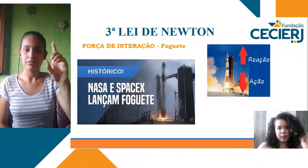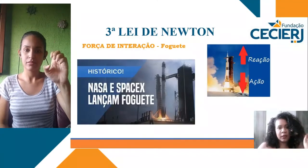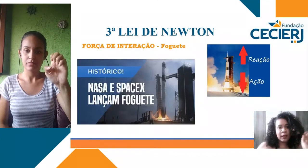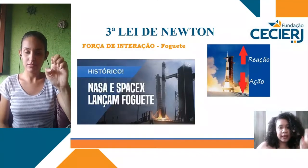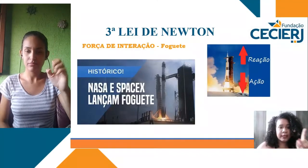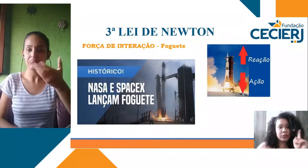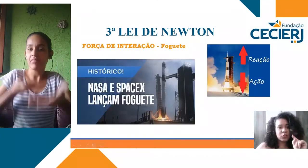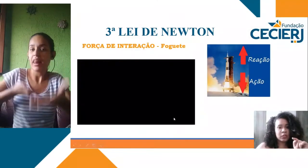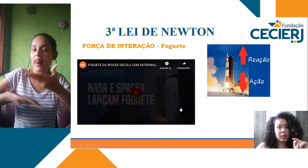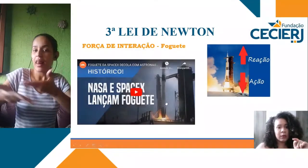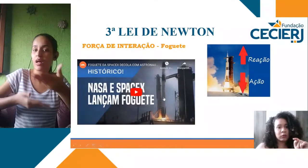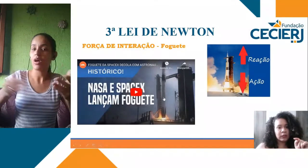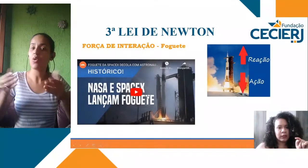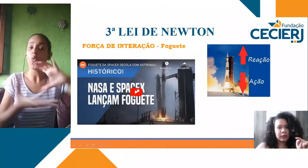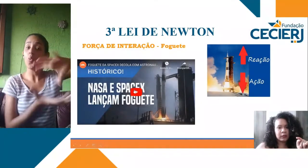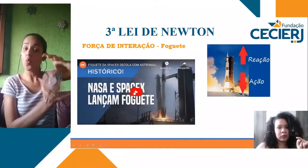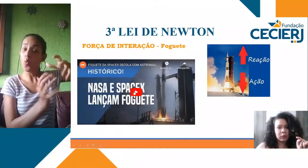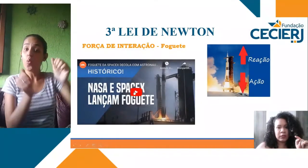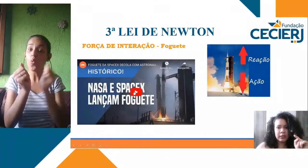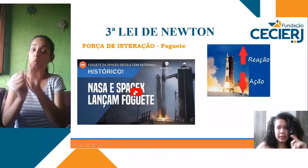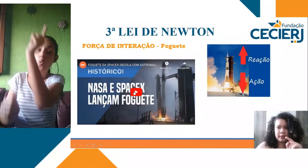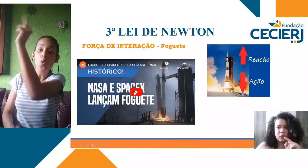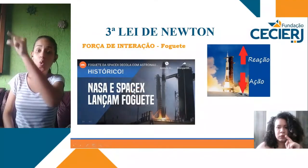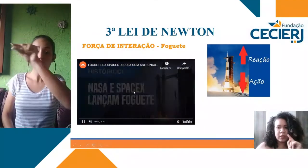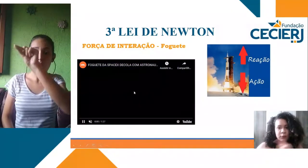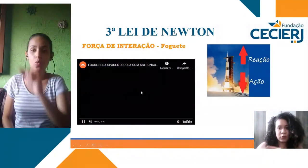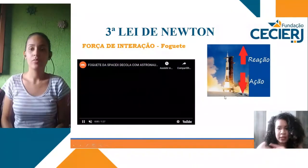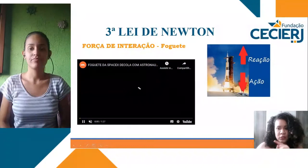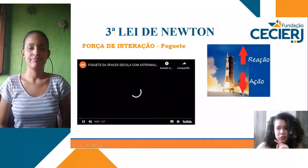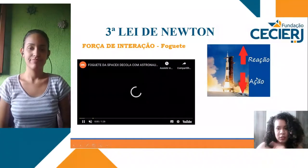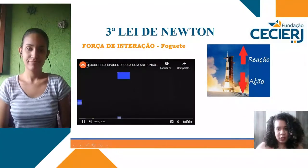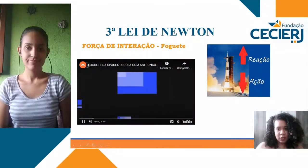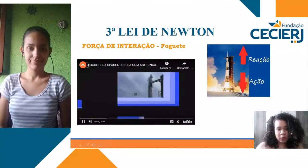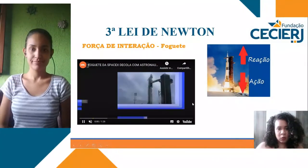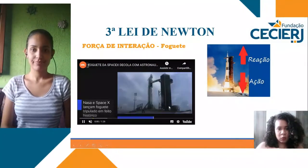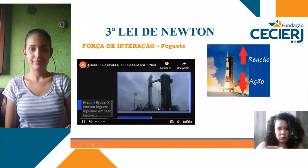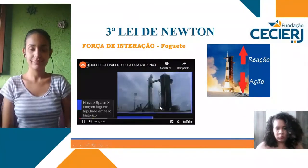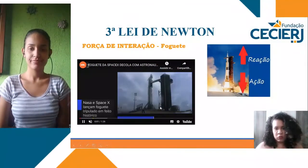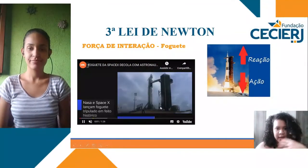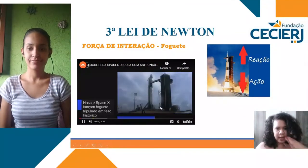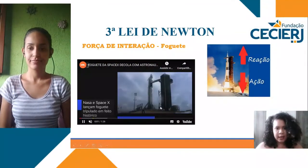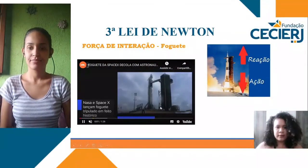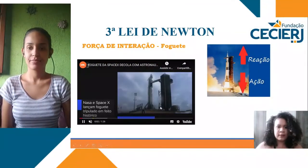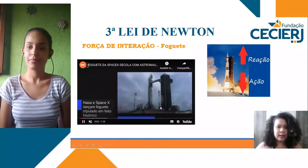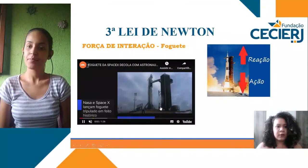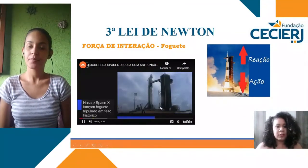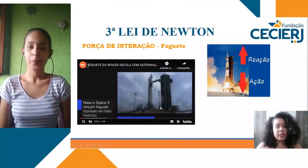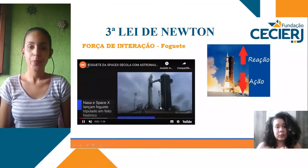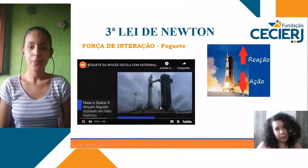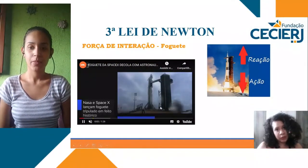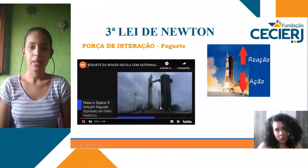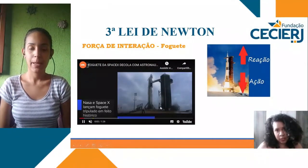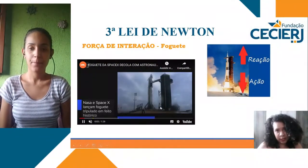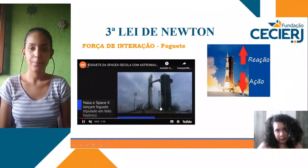elas. Aqui a gente tem uma outra interação, que é do foguete com os gases e tal,